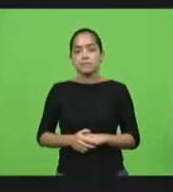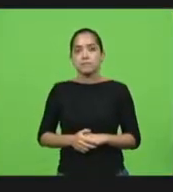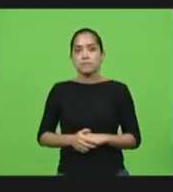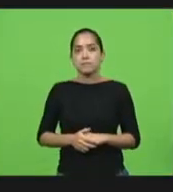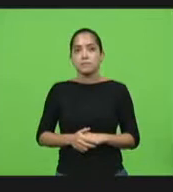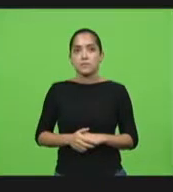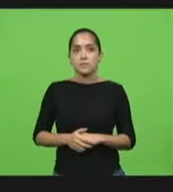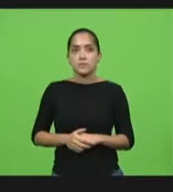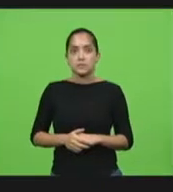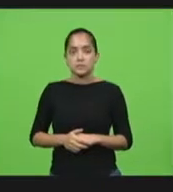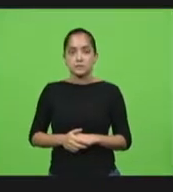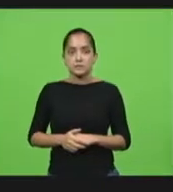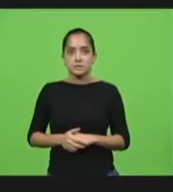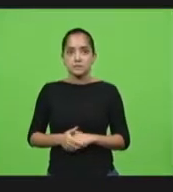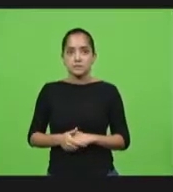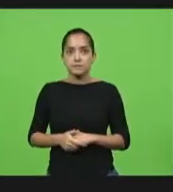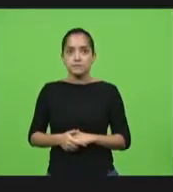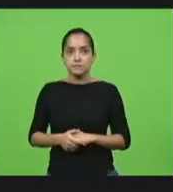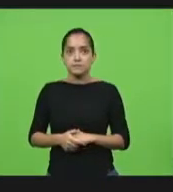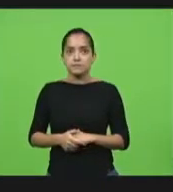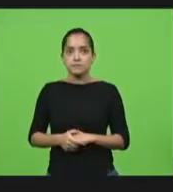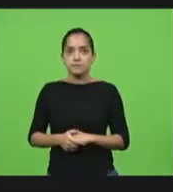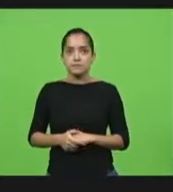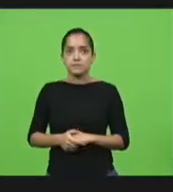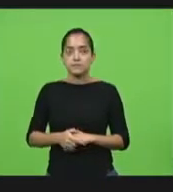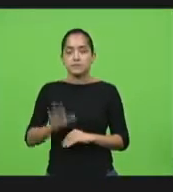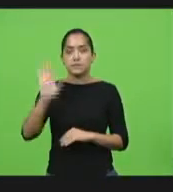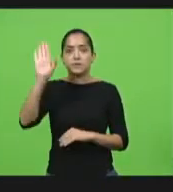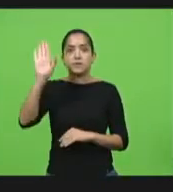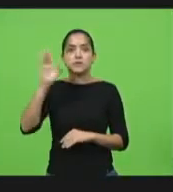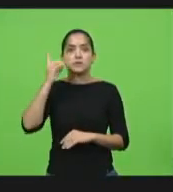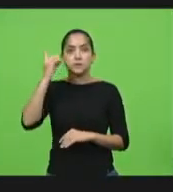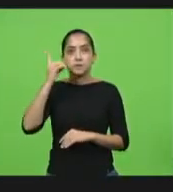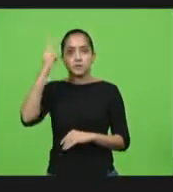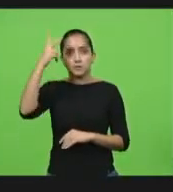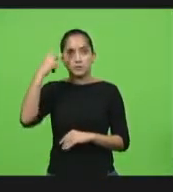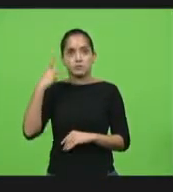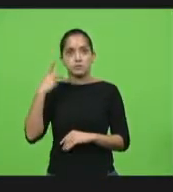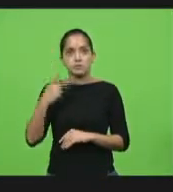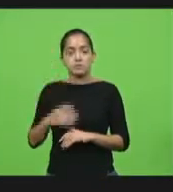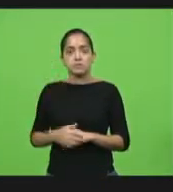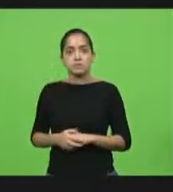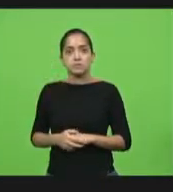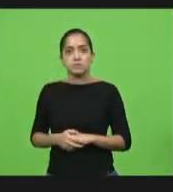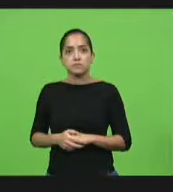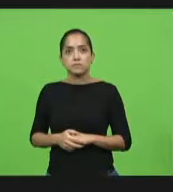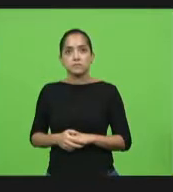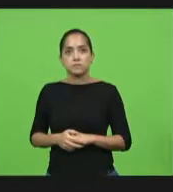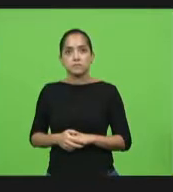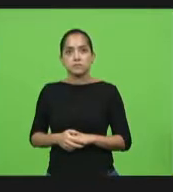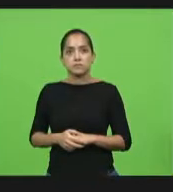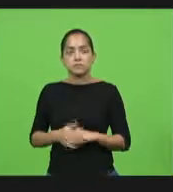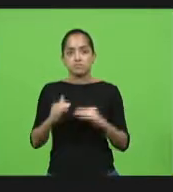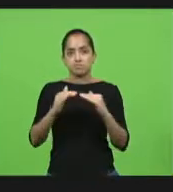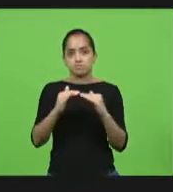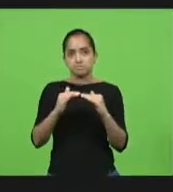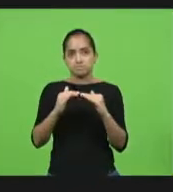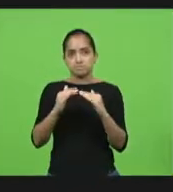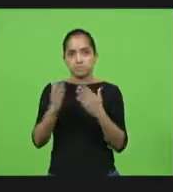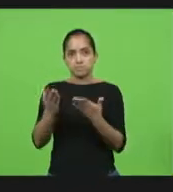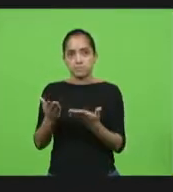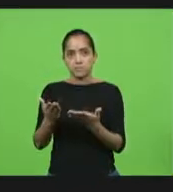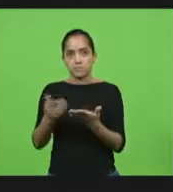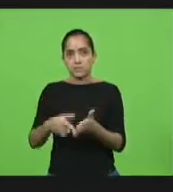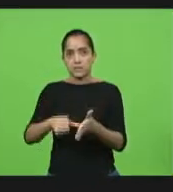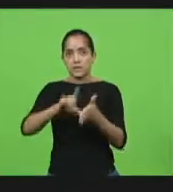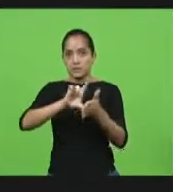Senhor presidente, pela ordem, eu gostaria de pedir a gentileza de Vossa Excelência e dos colegas, se houver a compreensão, de eu antecipar a